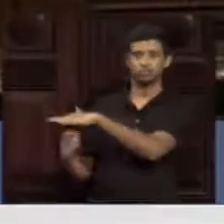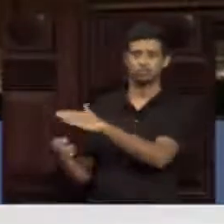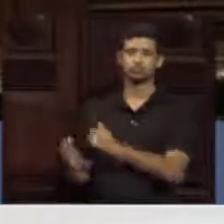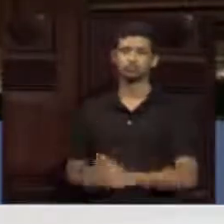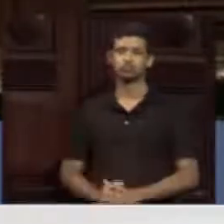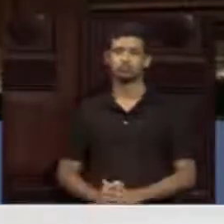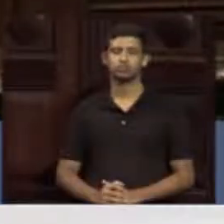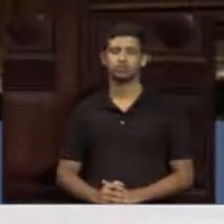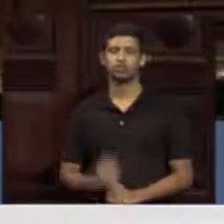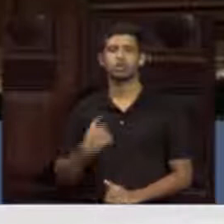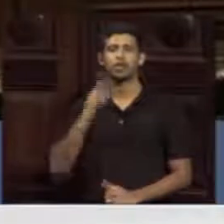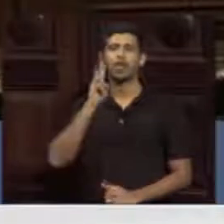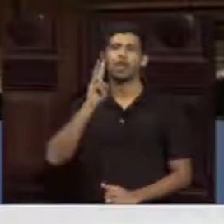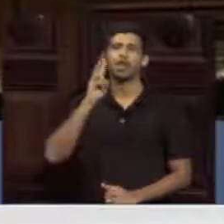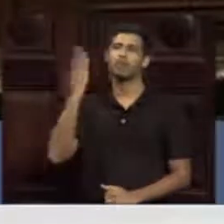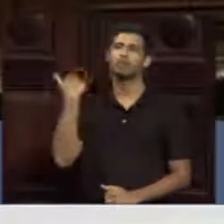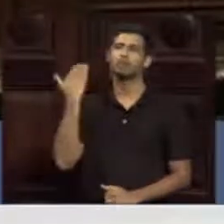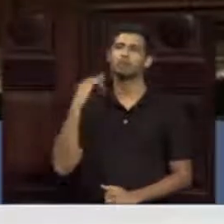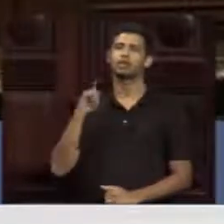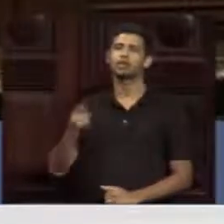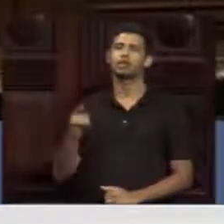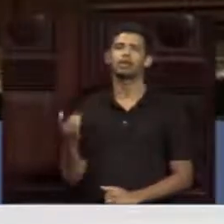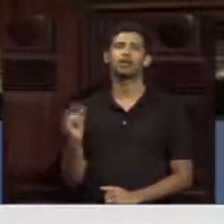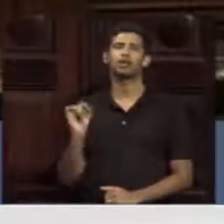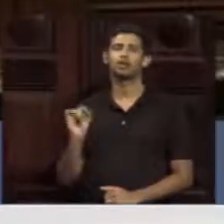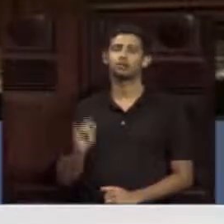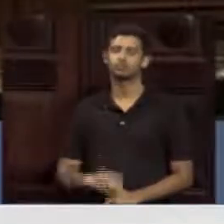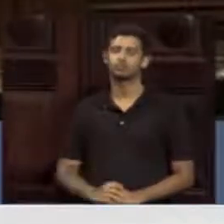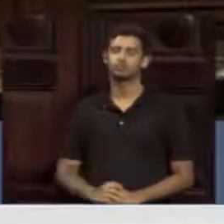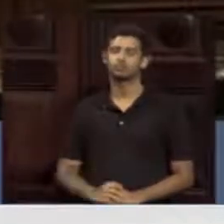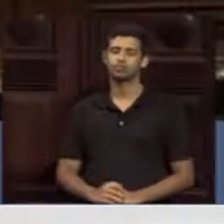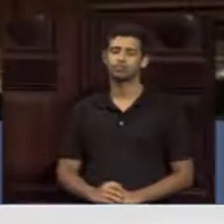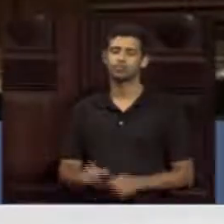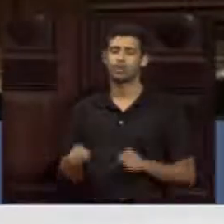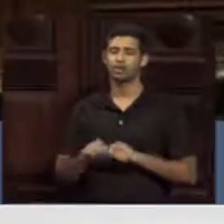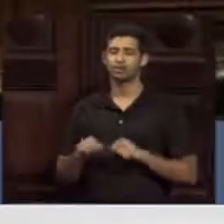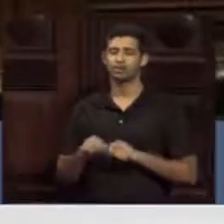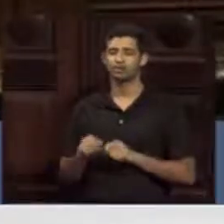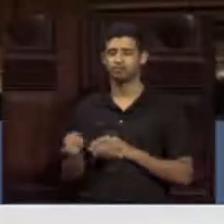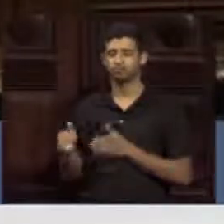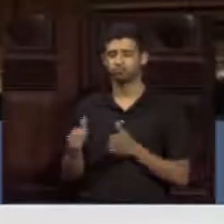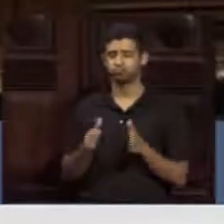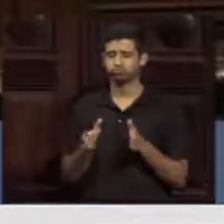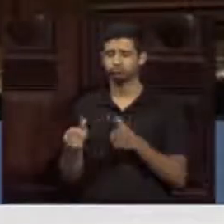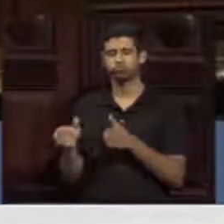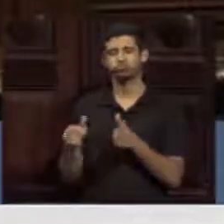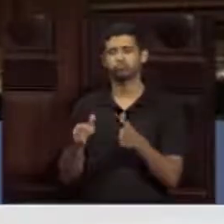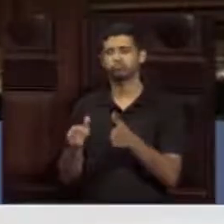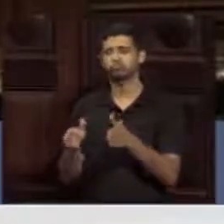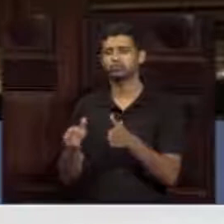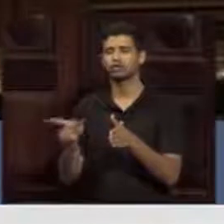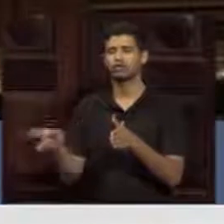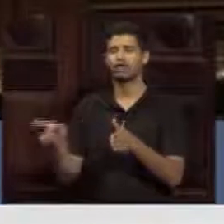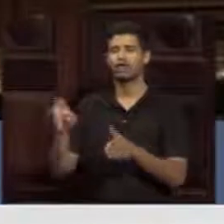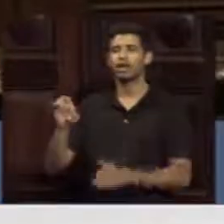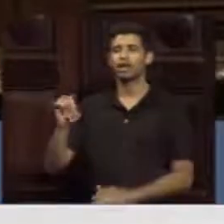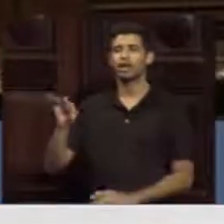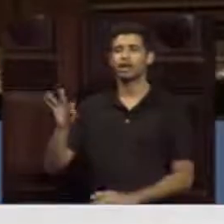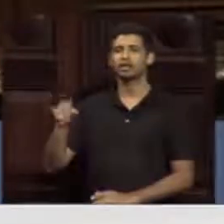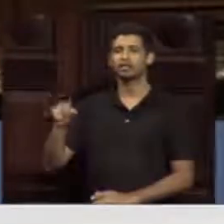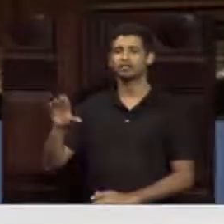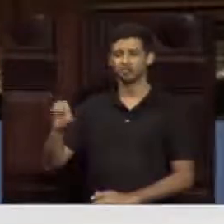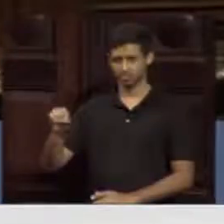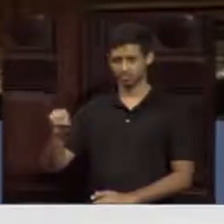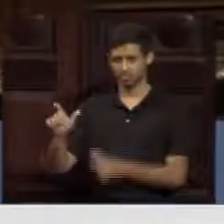à época era fazer o trecho Estácio Carioca.